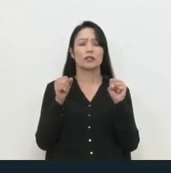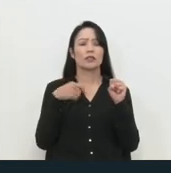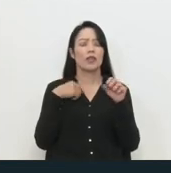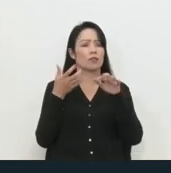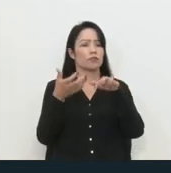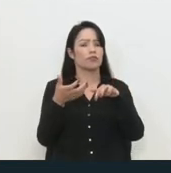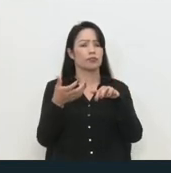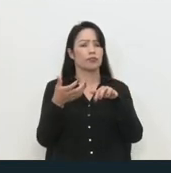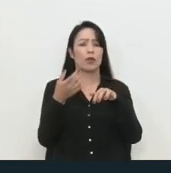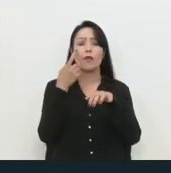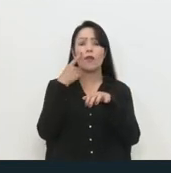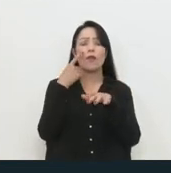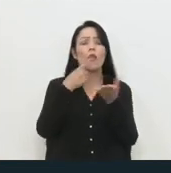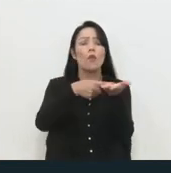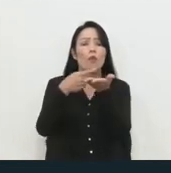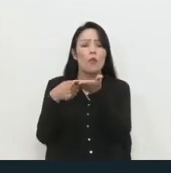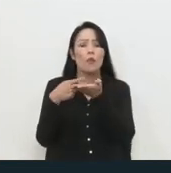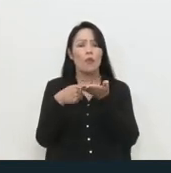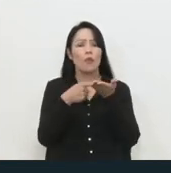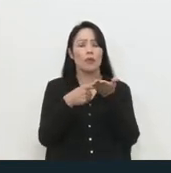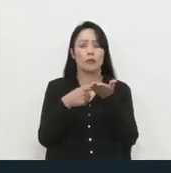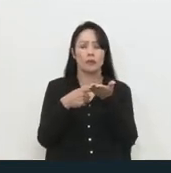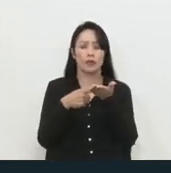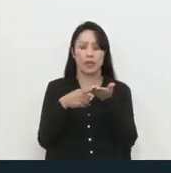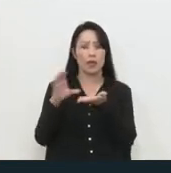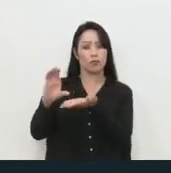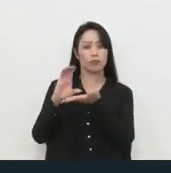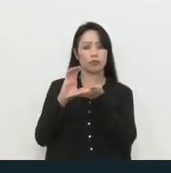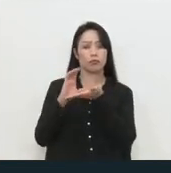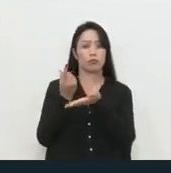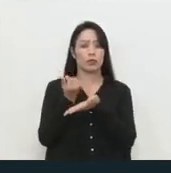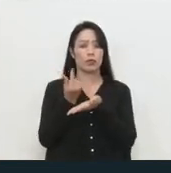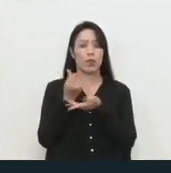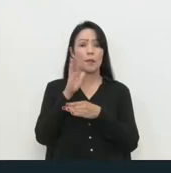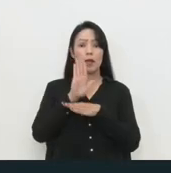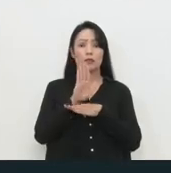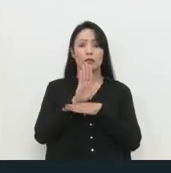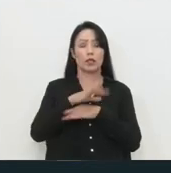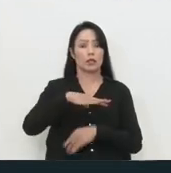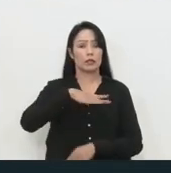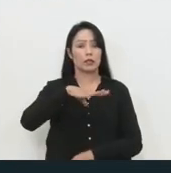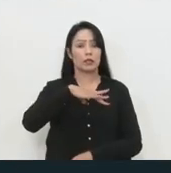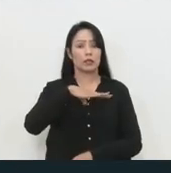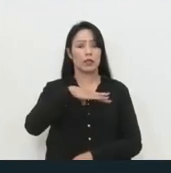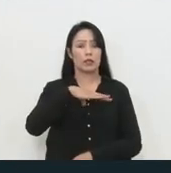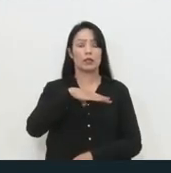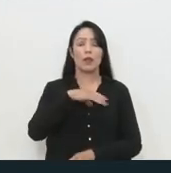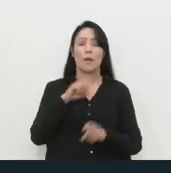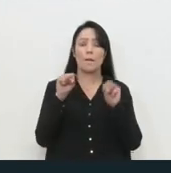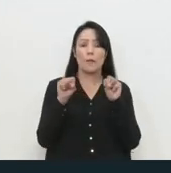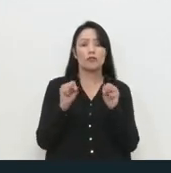parcerias verbas para nossa cidade para que pudéssemos comprar